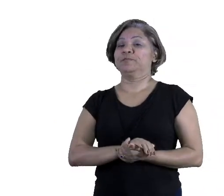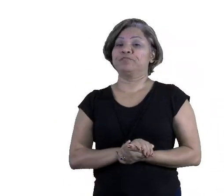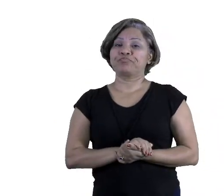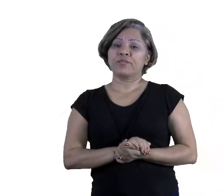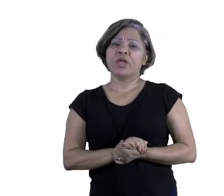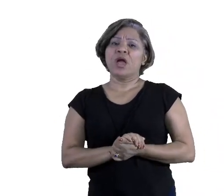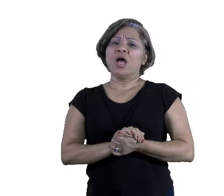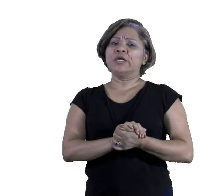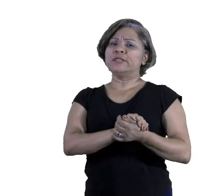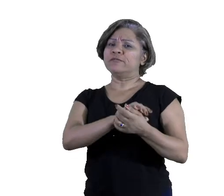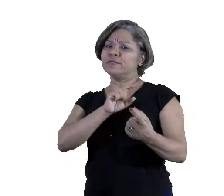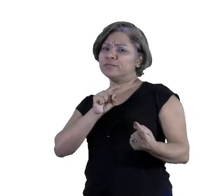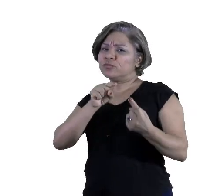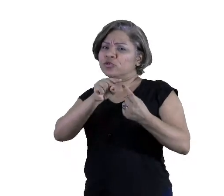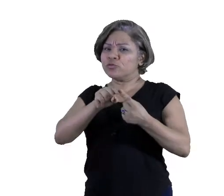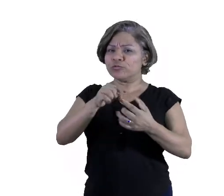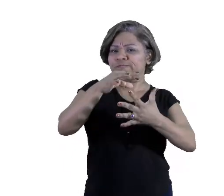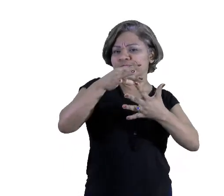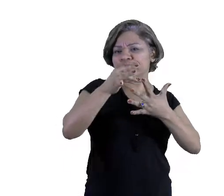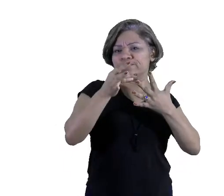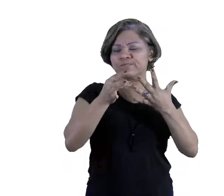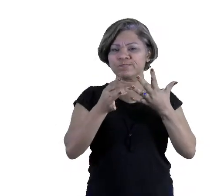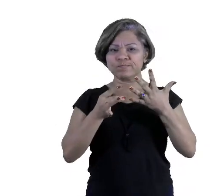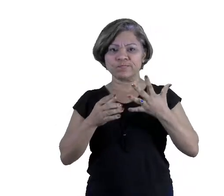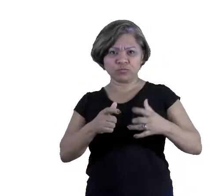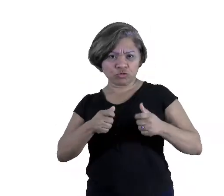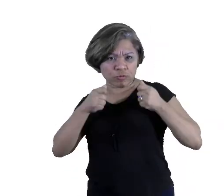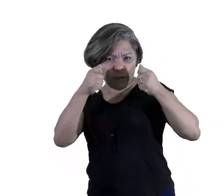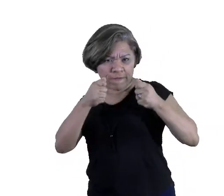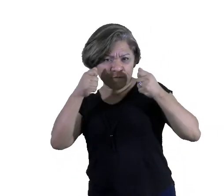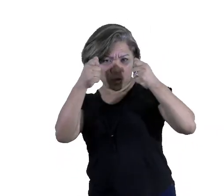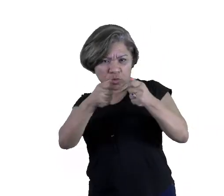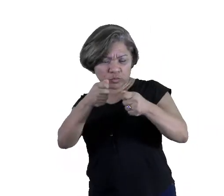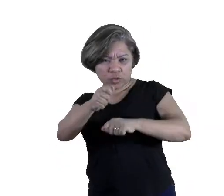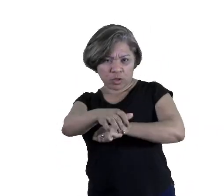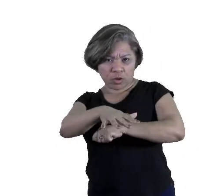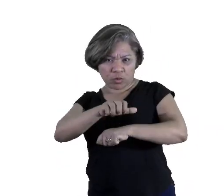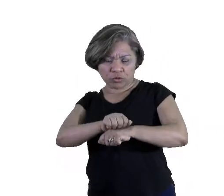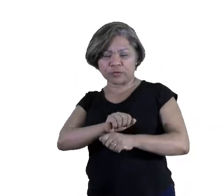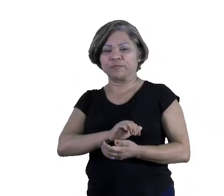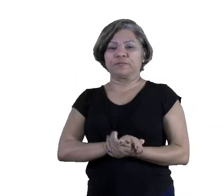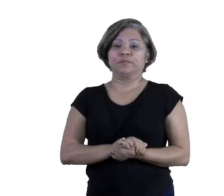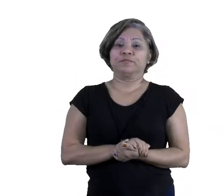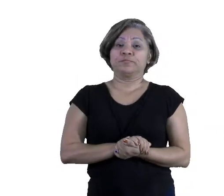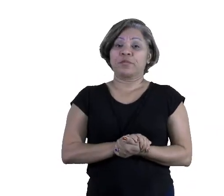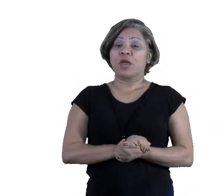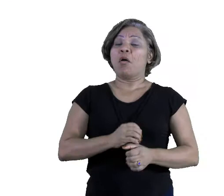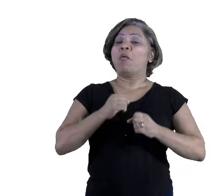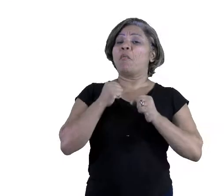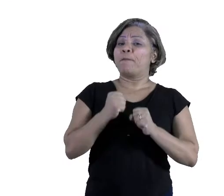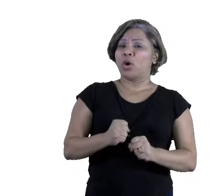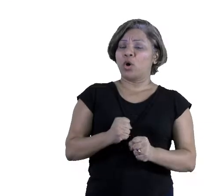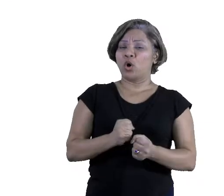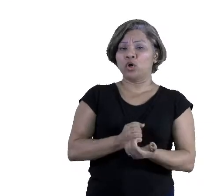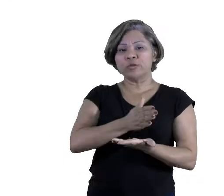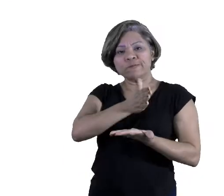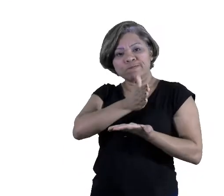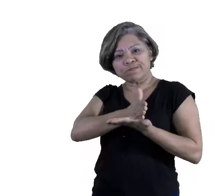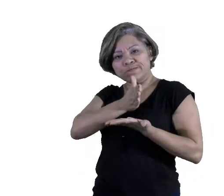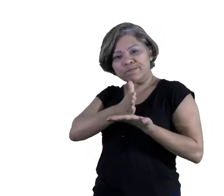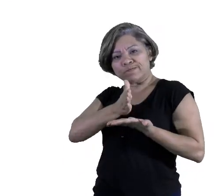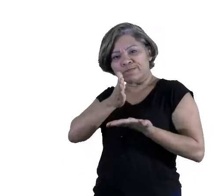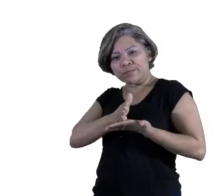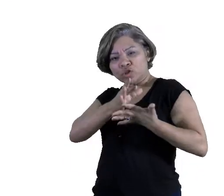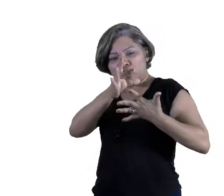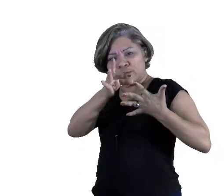principais particularidades dessas revoltas coloniais. As revoltas coloniais, elas podem ser divididas em alguns